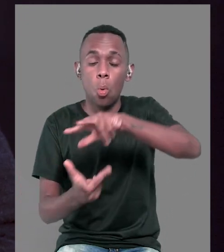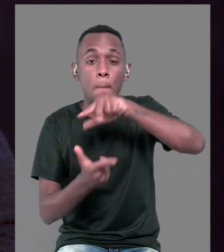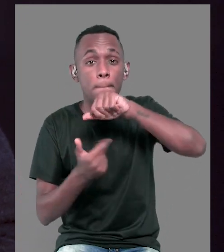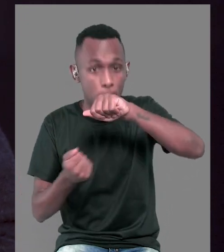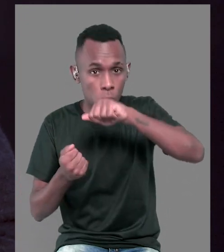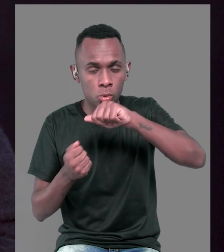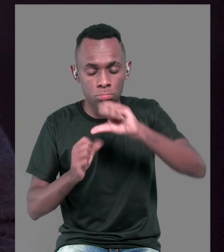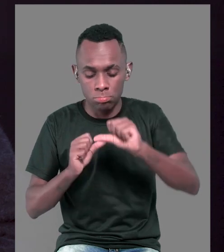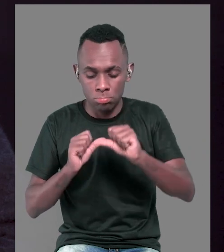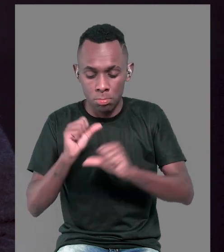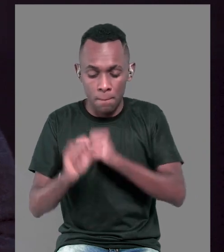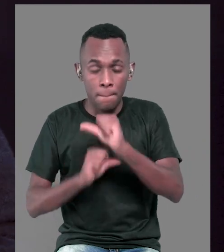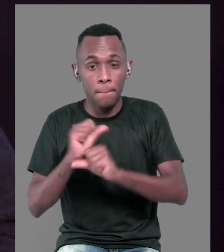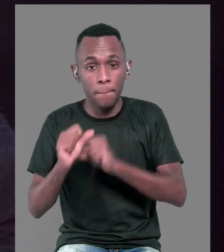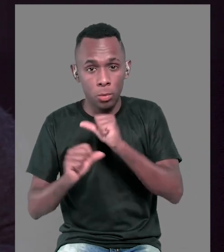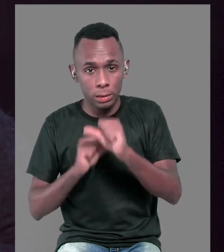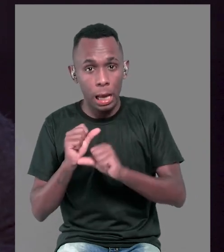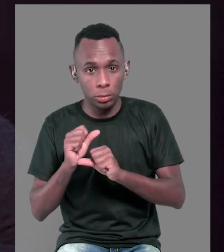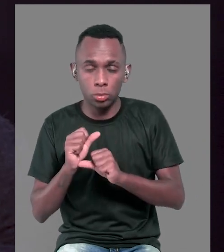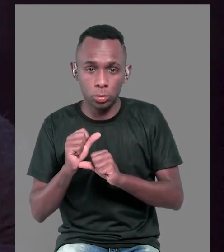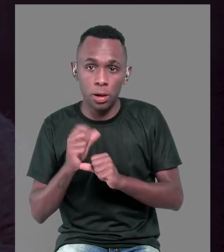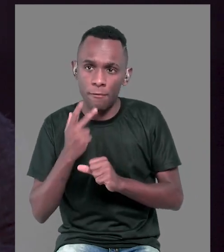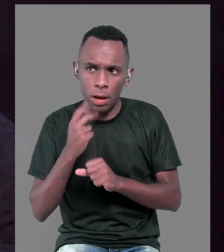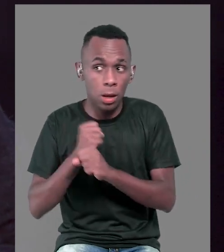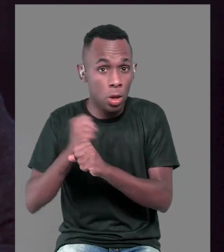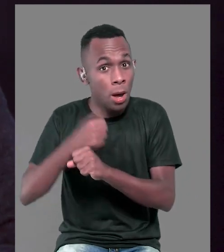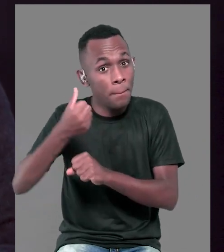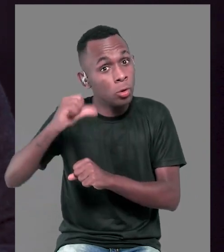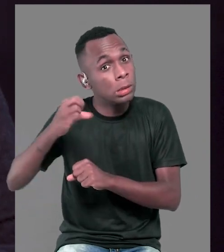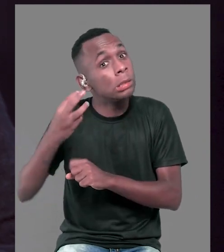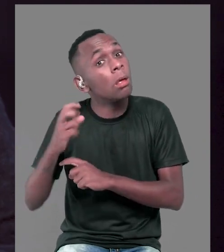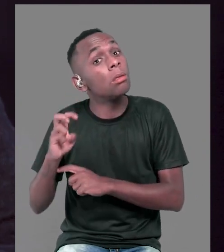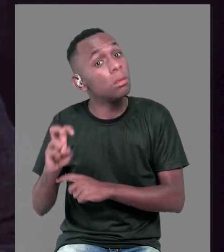prodigiosamente transformado, ele está falando em 1935,